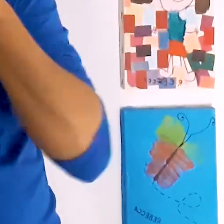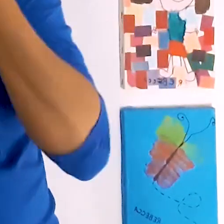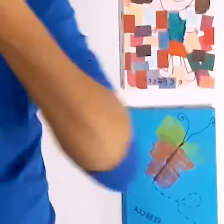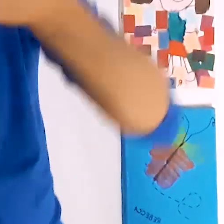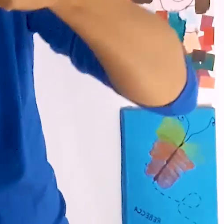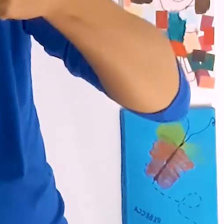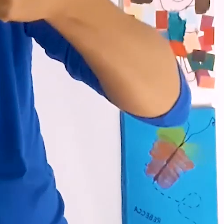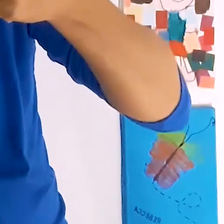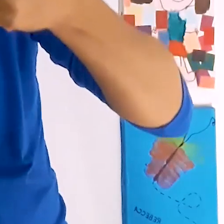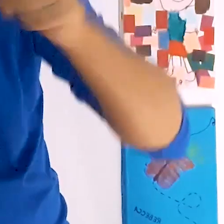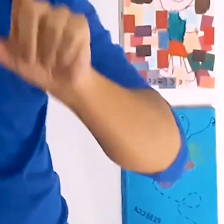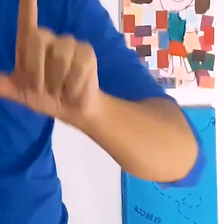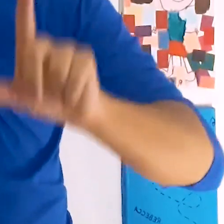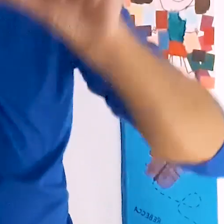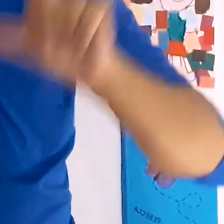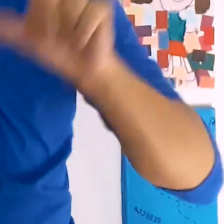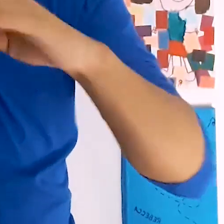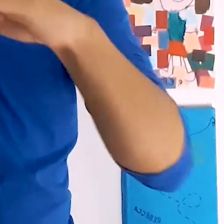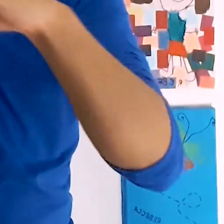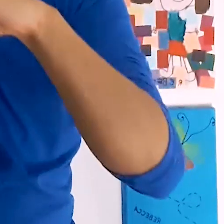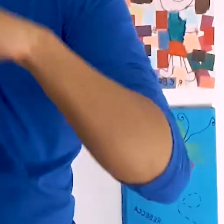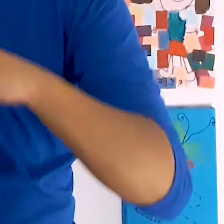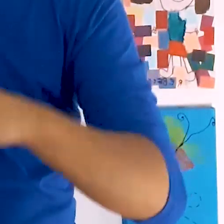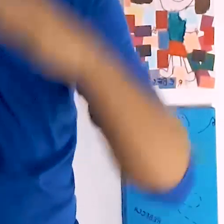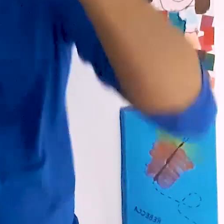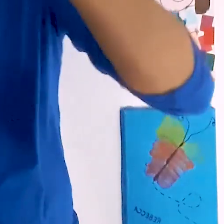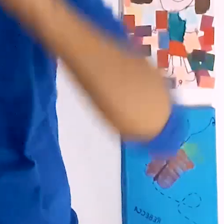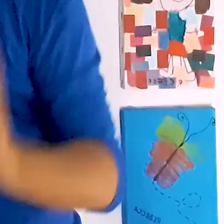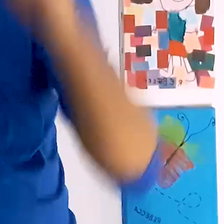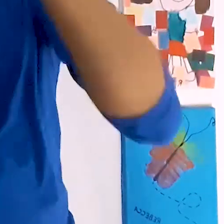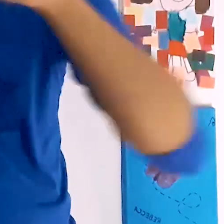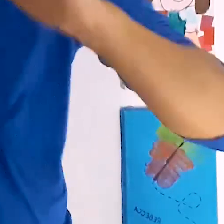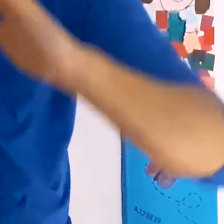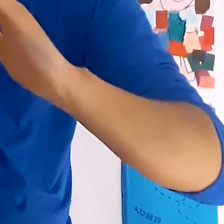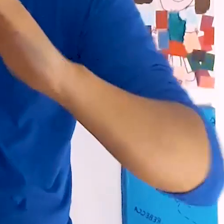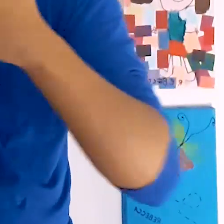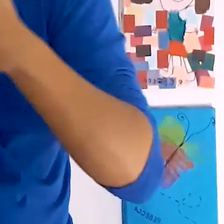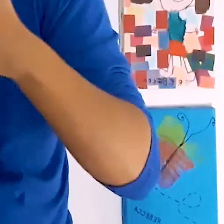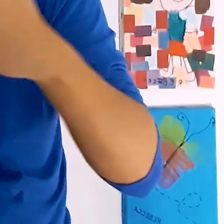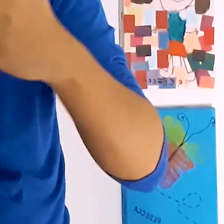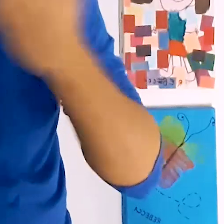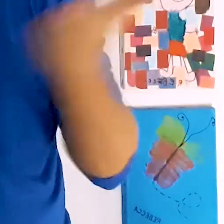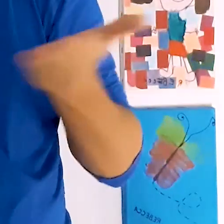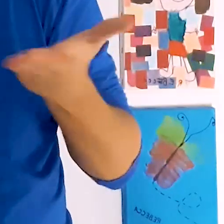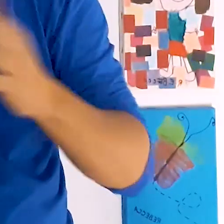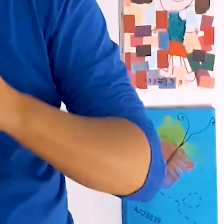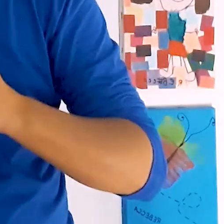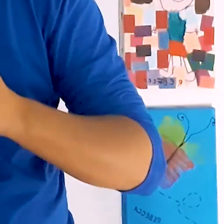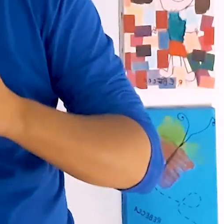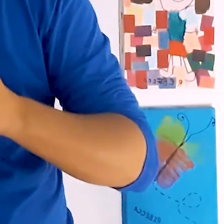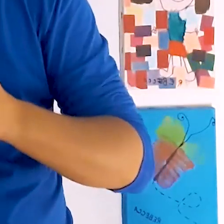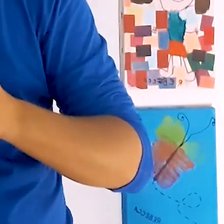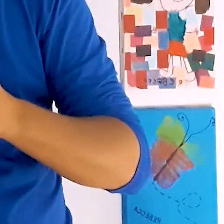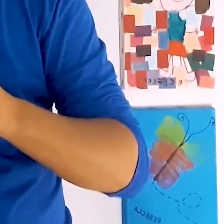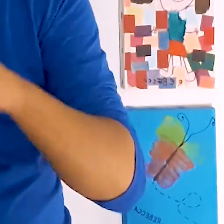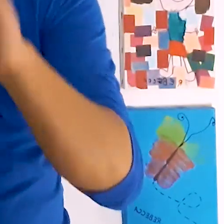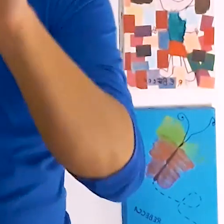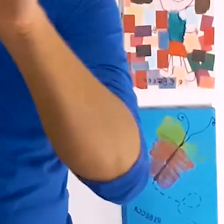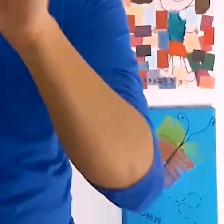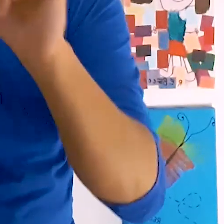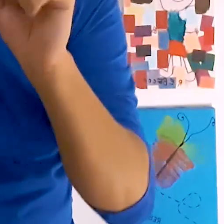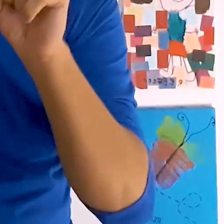Oi, tudo bem? O programa Libras em Casa começa agora.